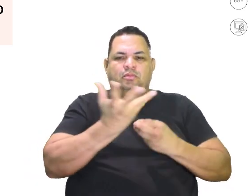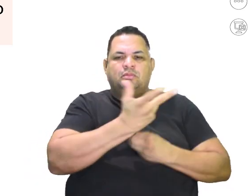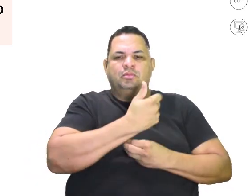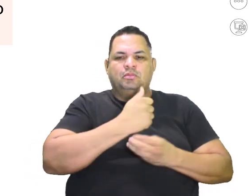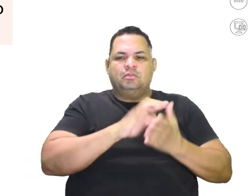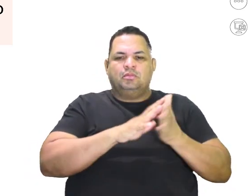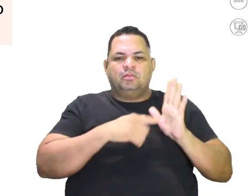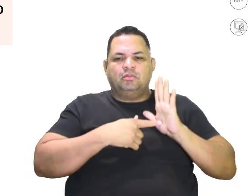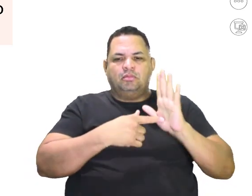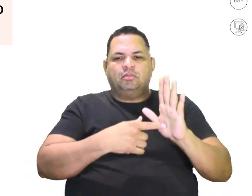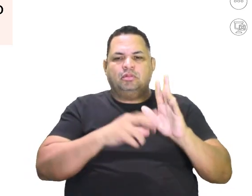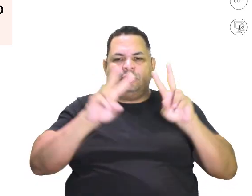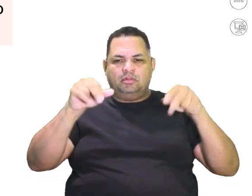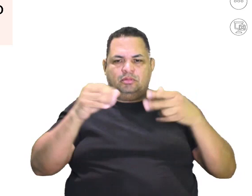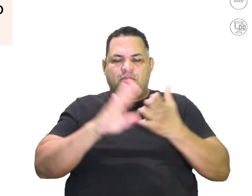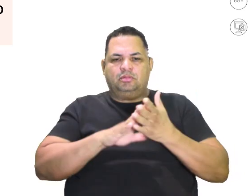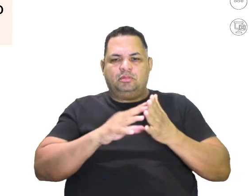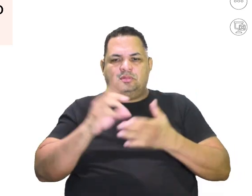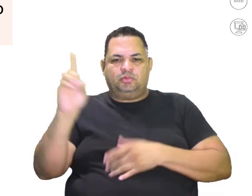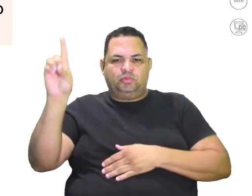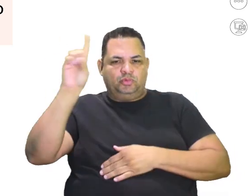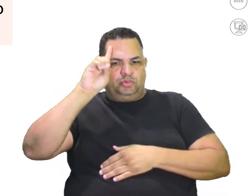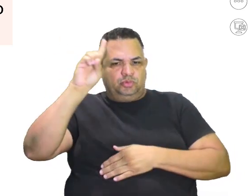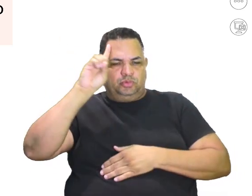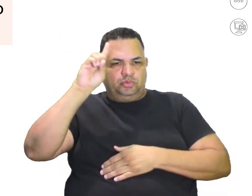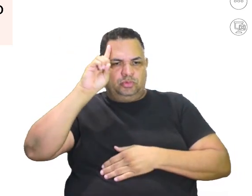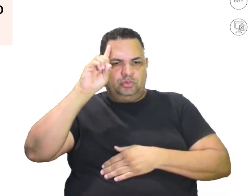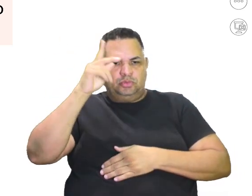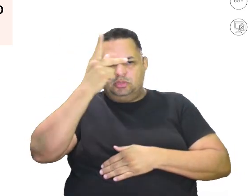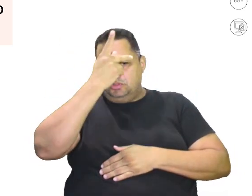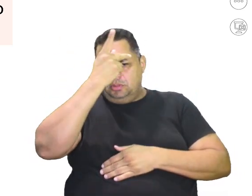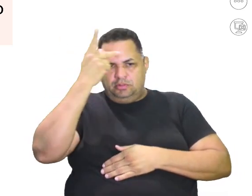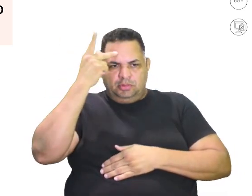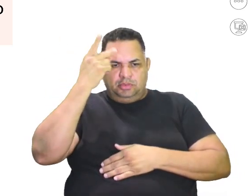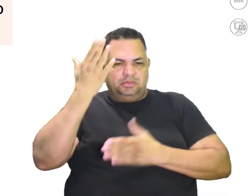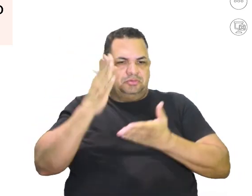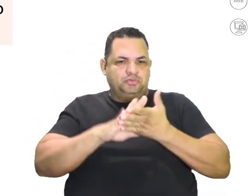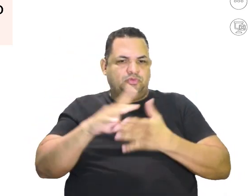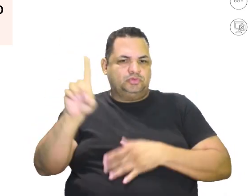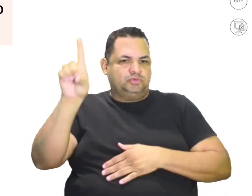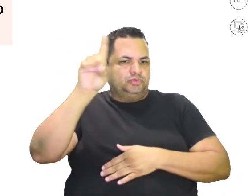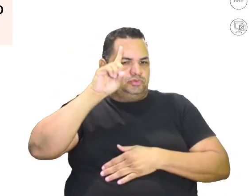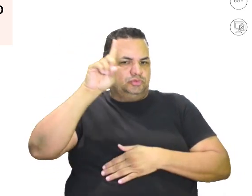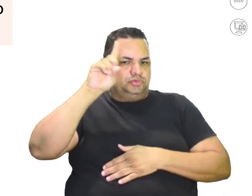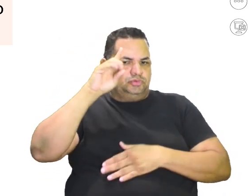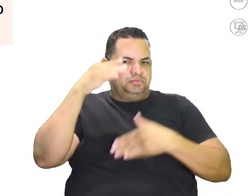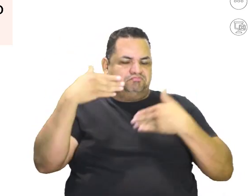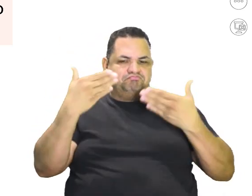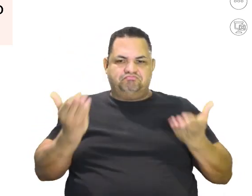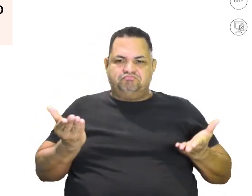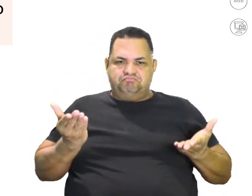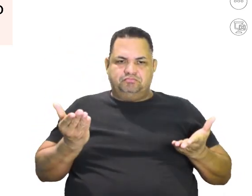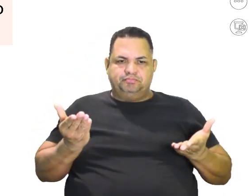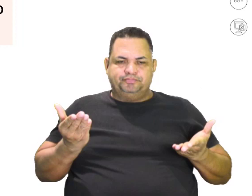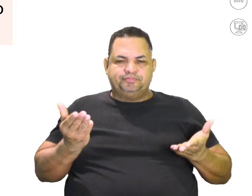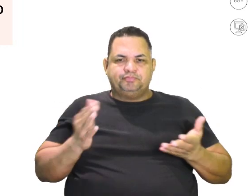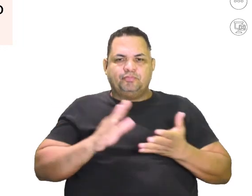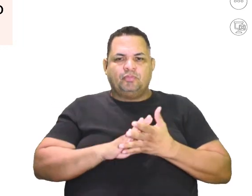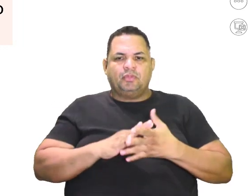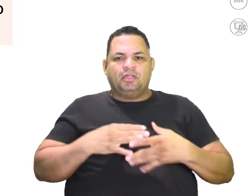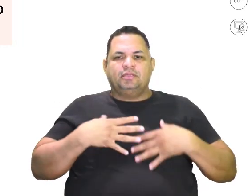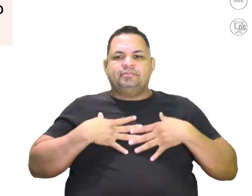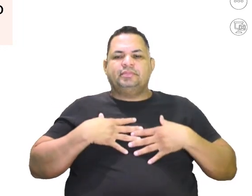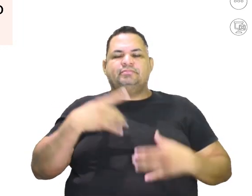temas relacionados ao cotidiano e pessoas comuns. Tá? Então, ele se inspirava